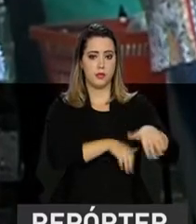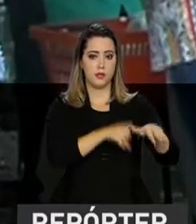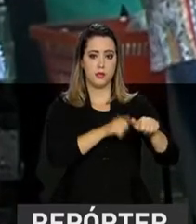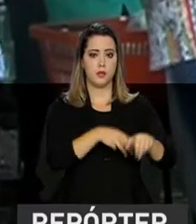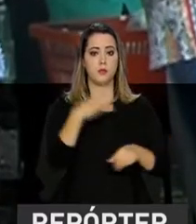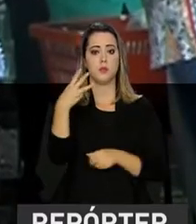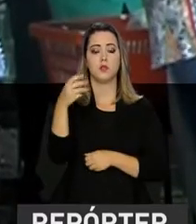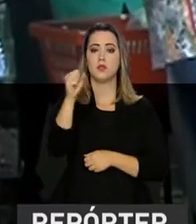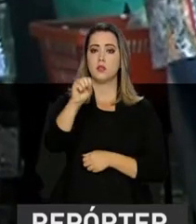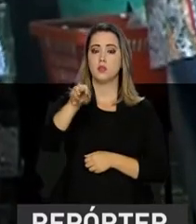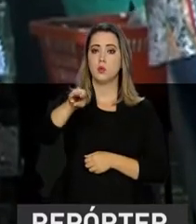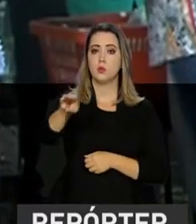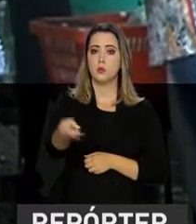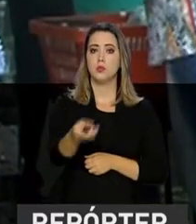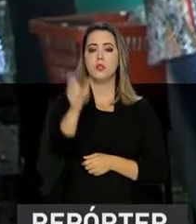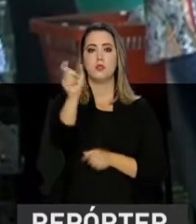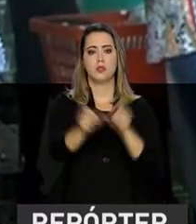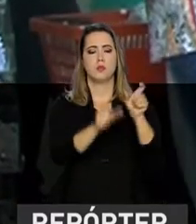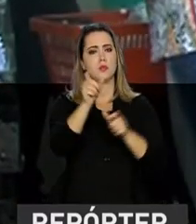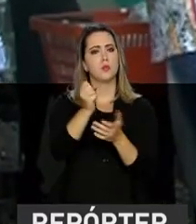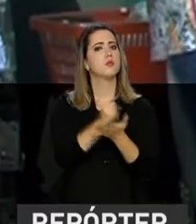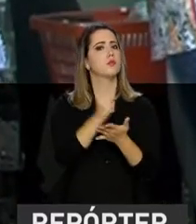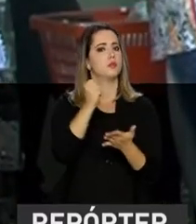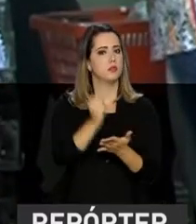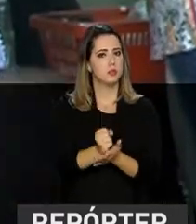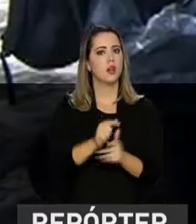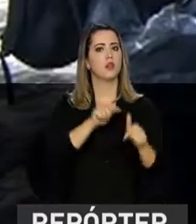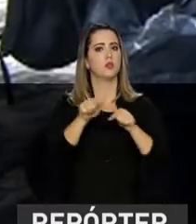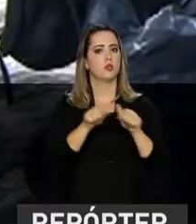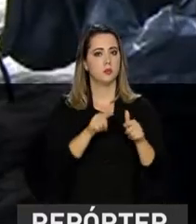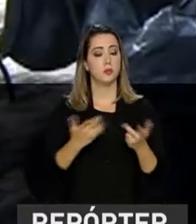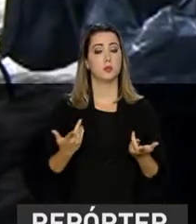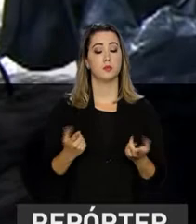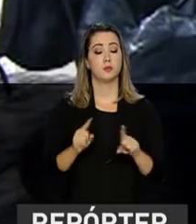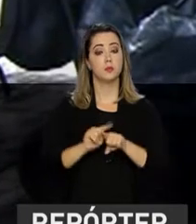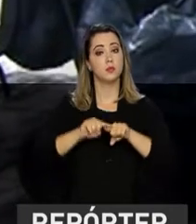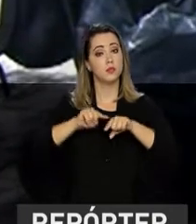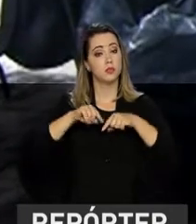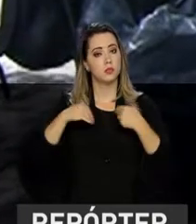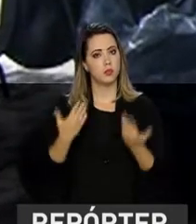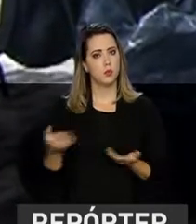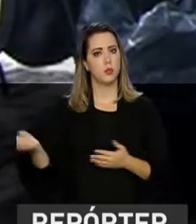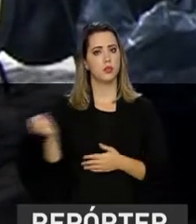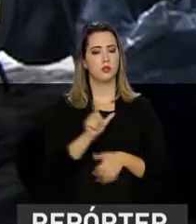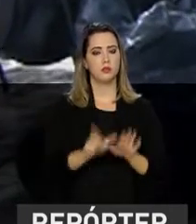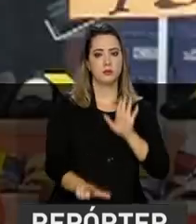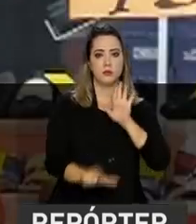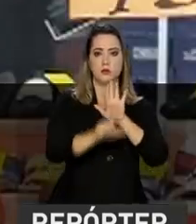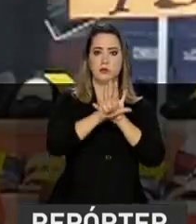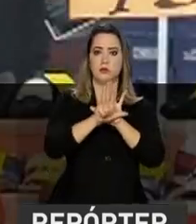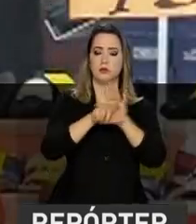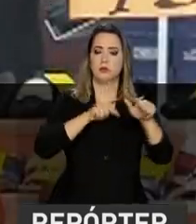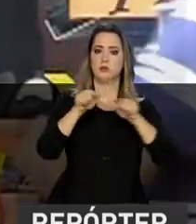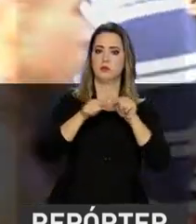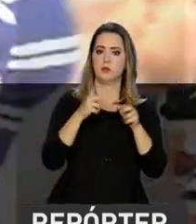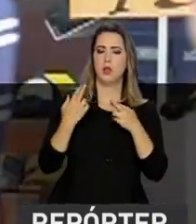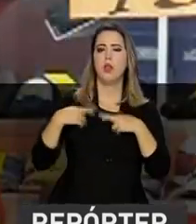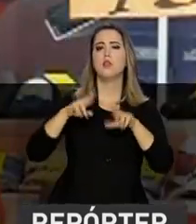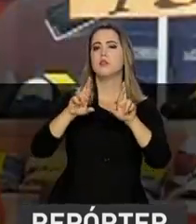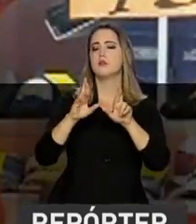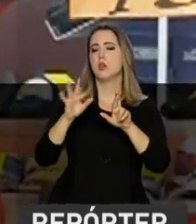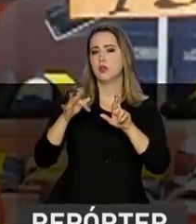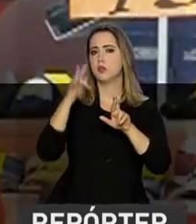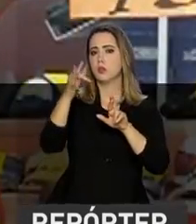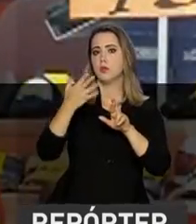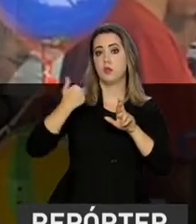e meio de brasileiros tinham emprego com carteira assinada. Com a atualização das leis trabalhistas, a expectativa é que